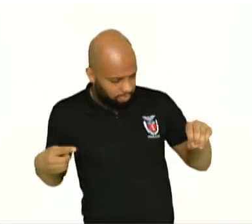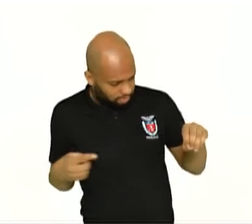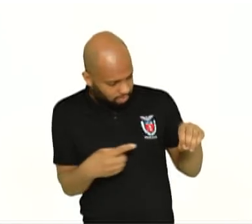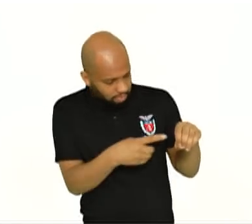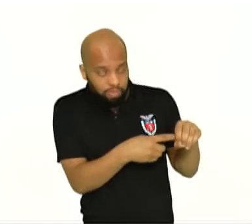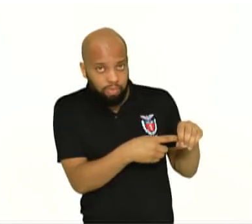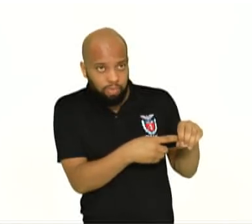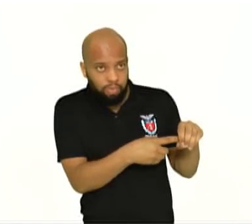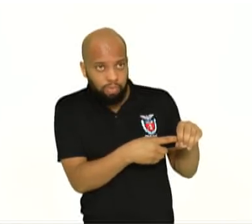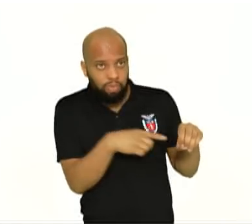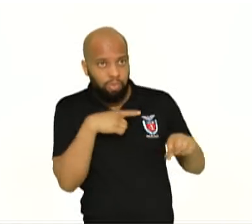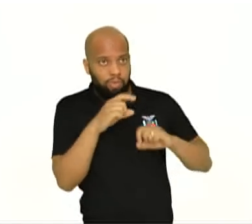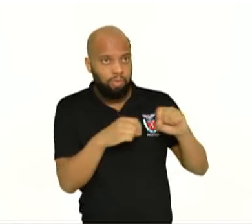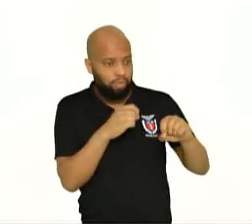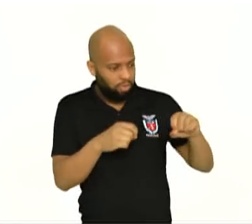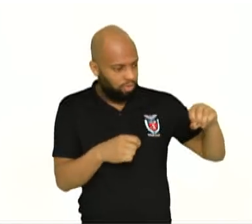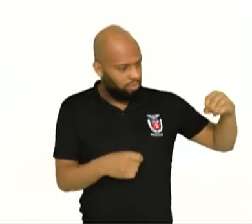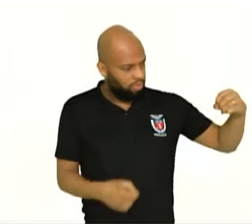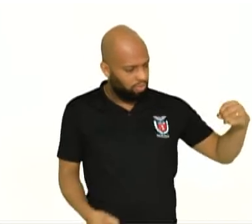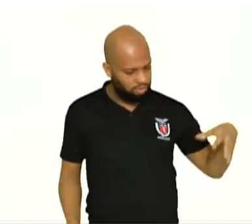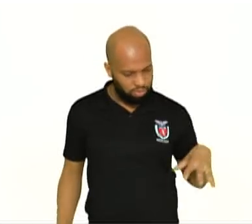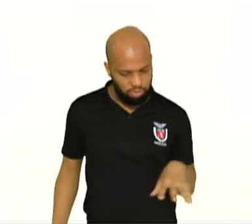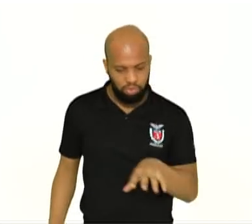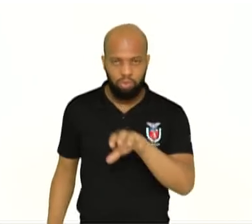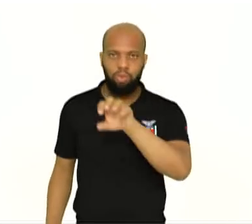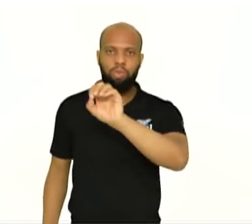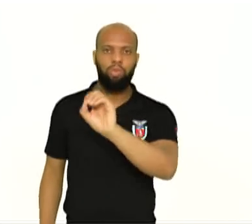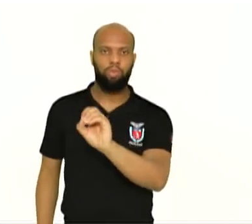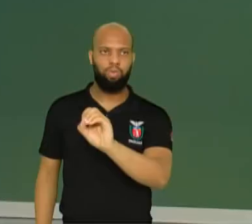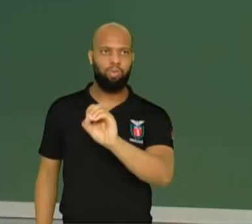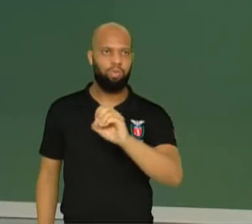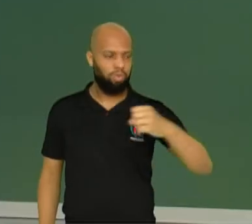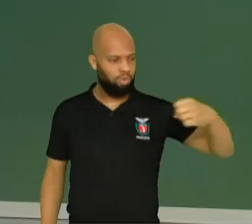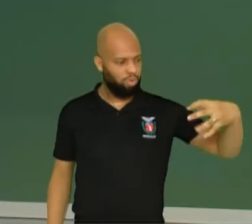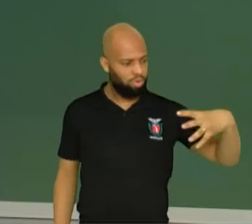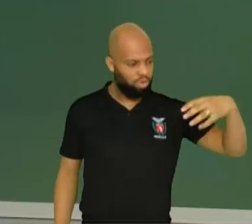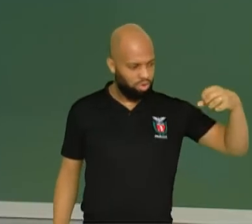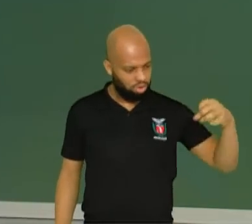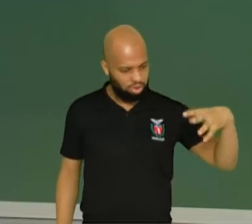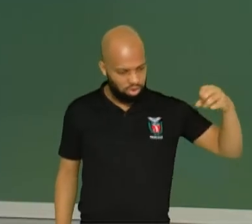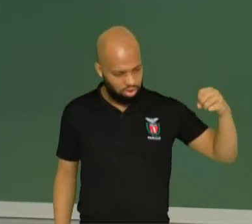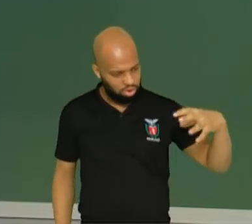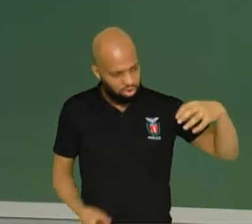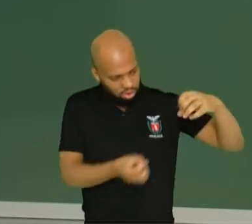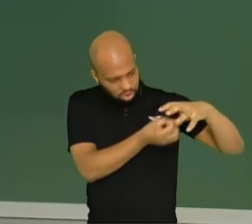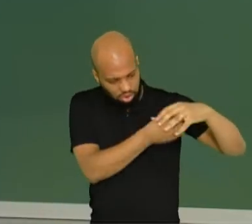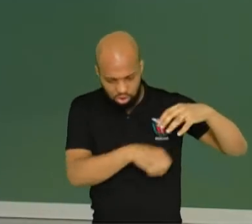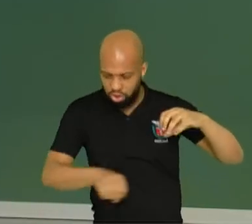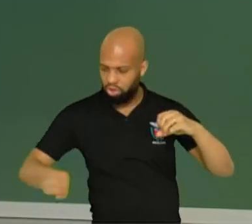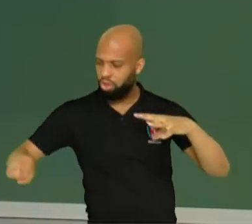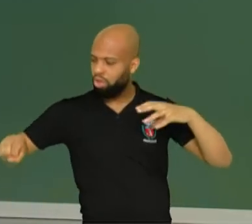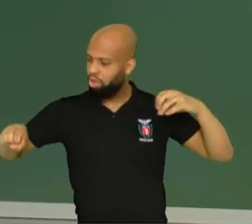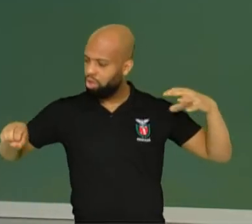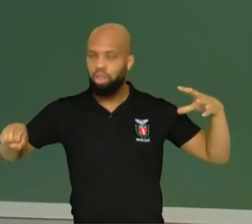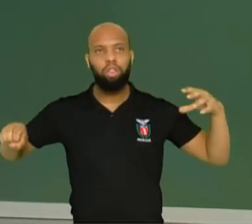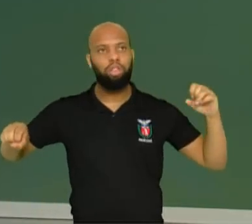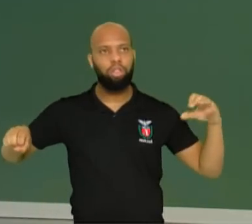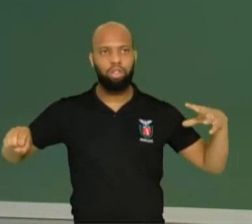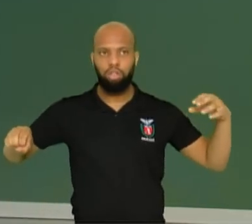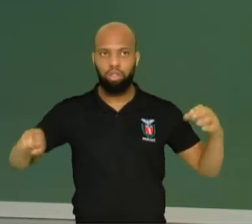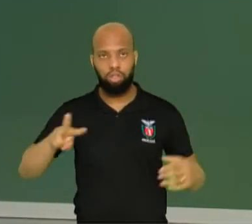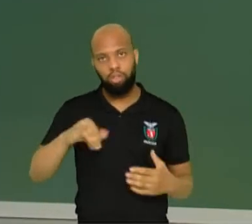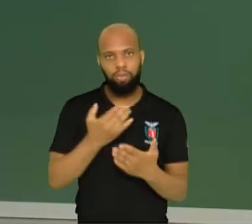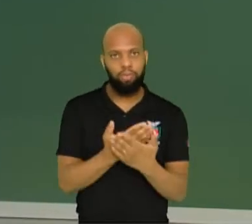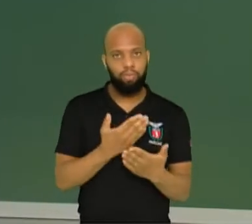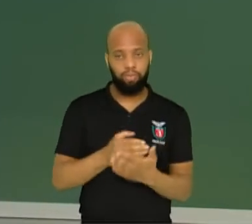ela vai liberar um zigoto. Quando a gente fala de animais, a gente vai falar bastante sobre esse tipo de célula,